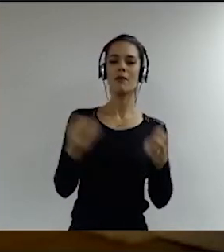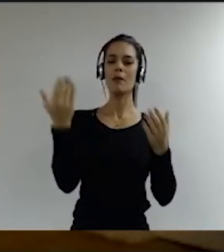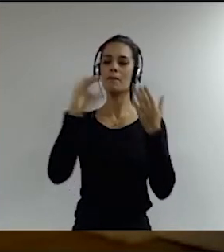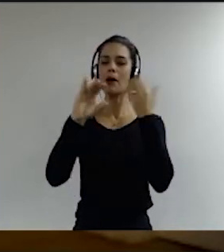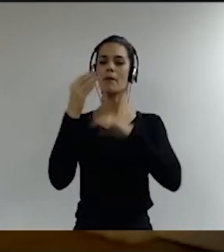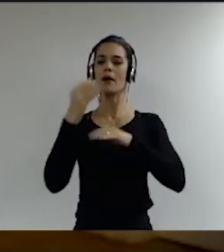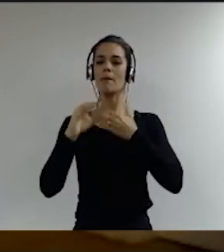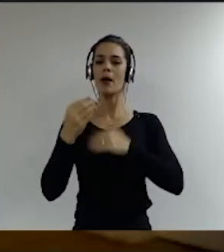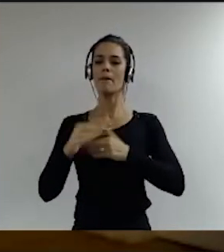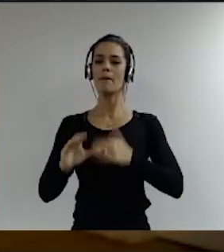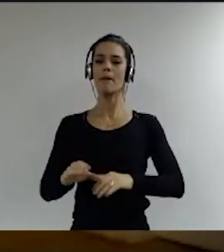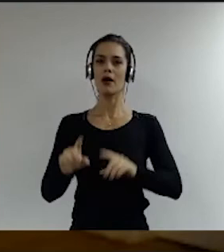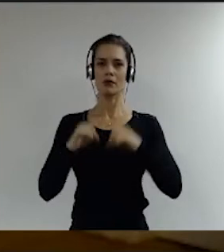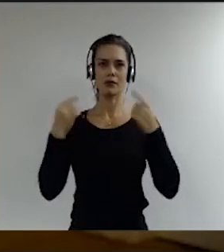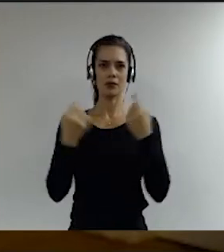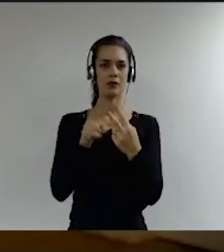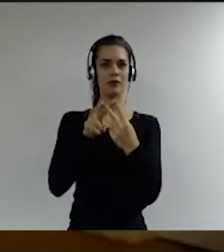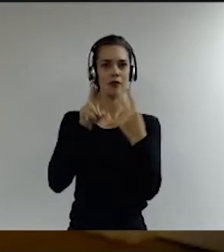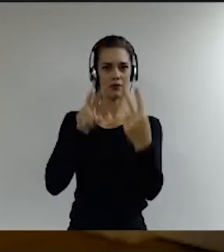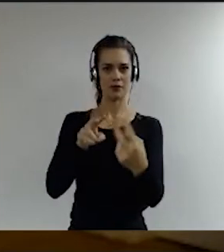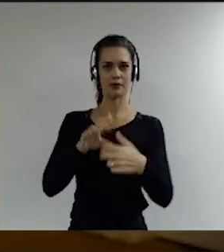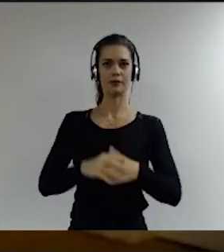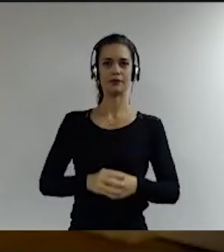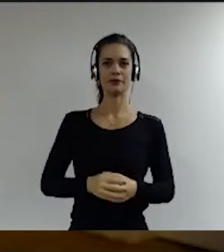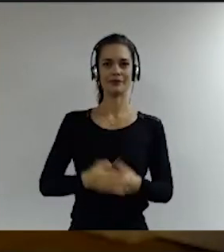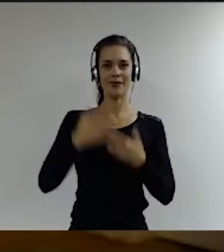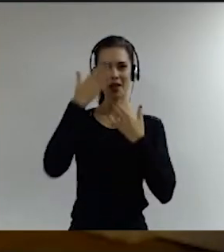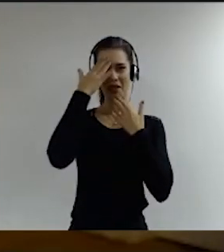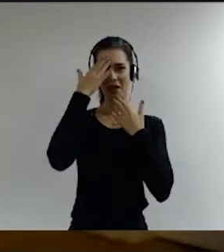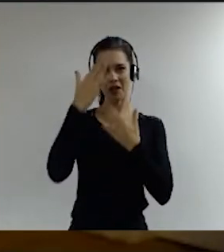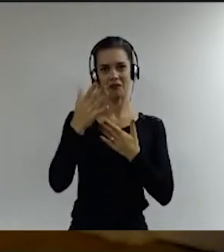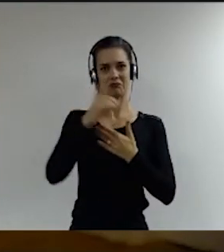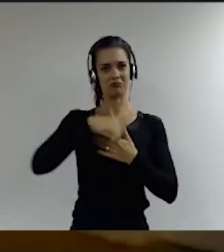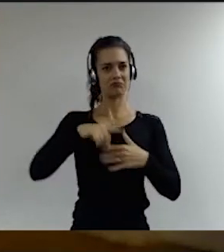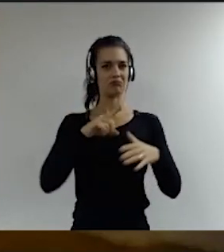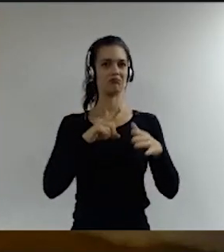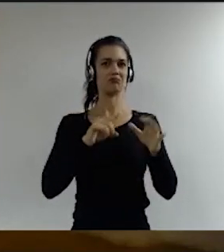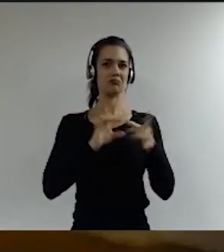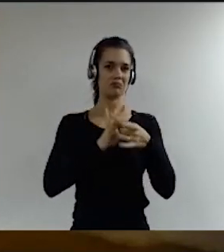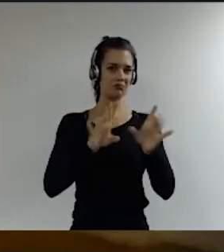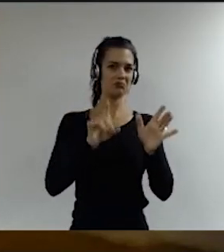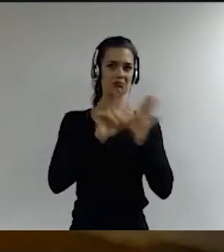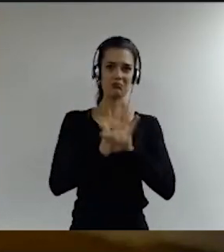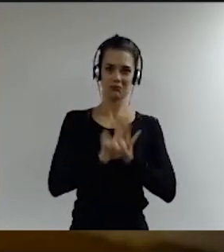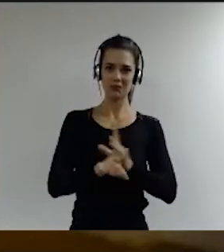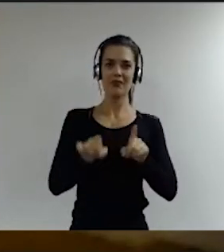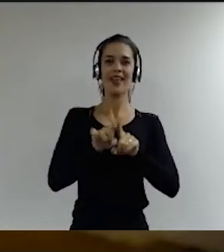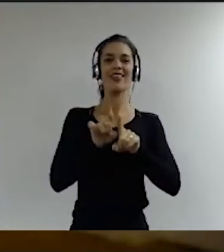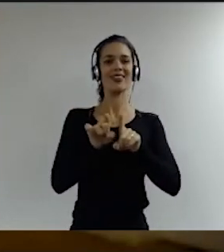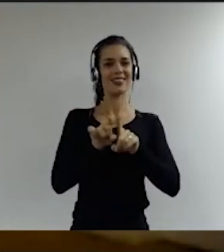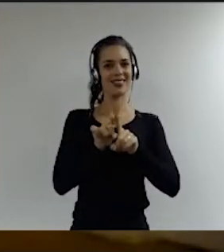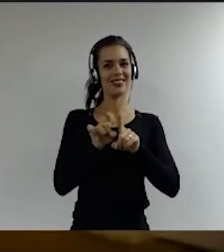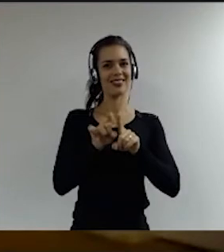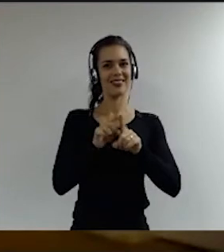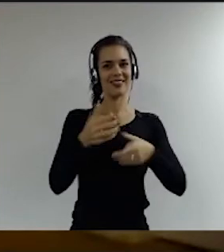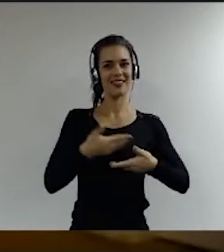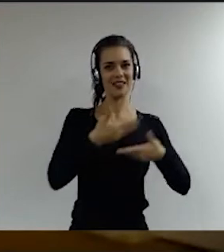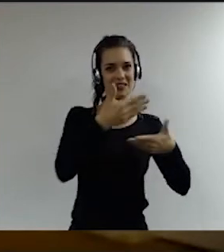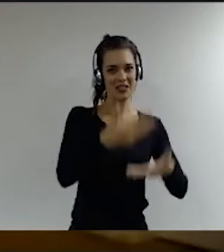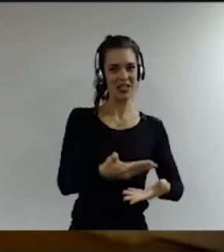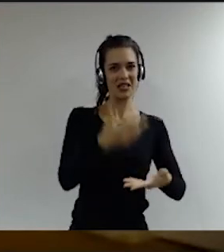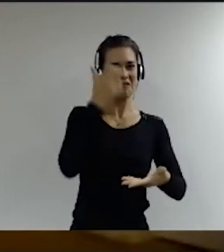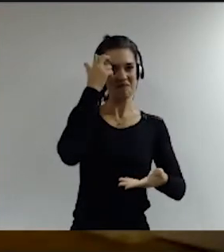virtuais. Eu agradeço, e coloco a pergunta, agradeço o convite, doutor Filipe Santa